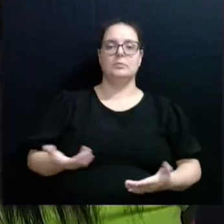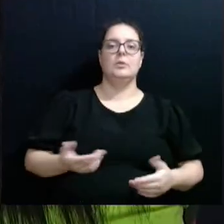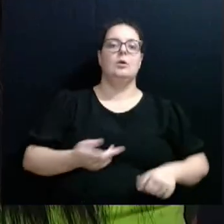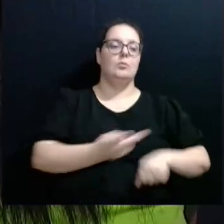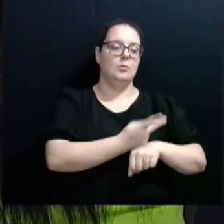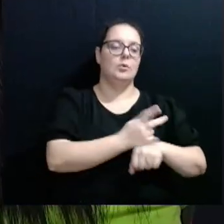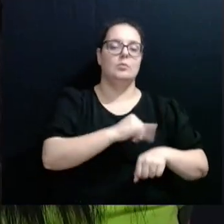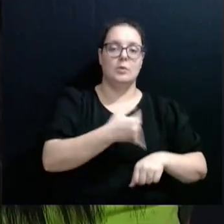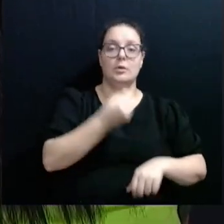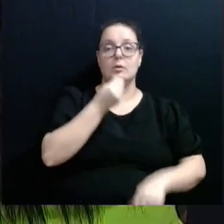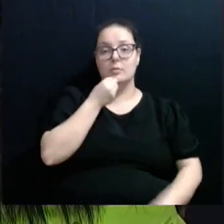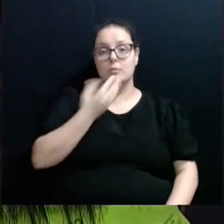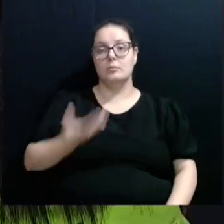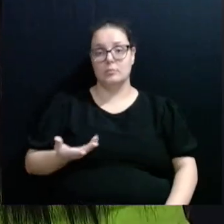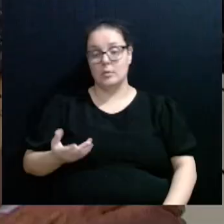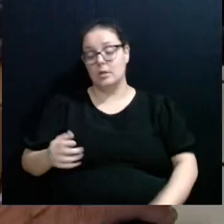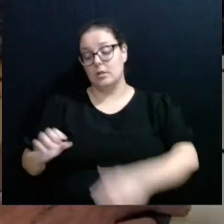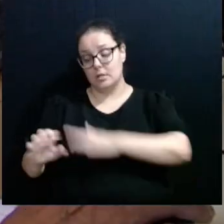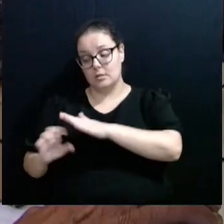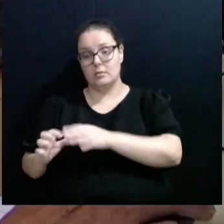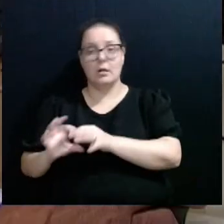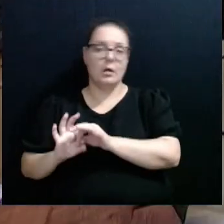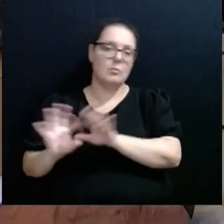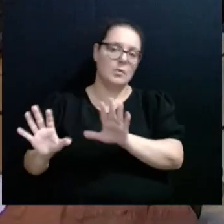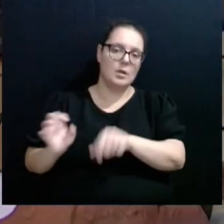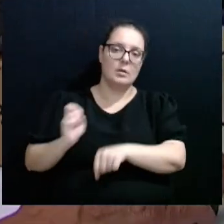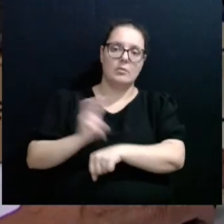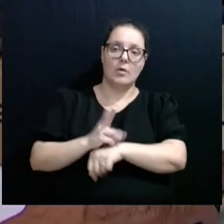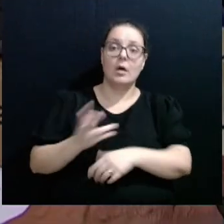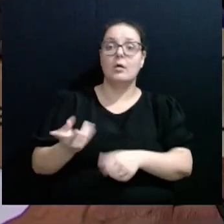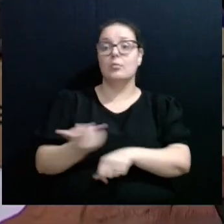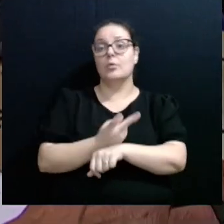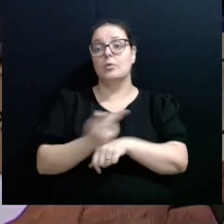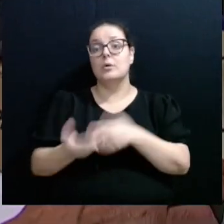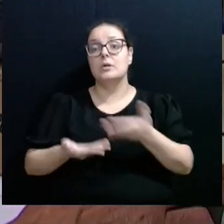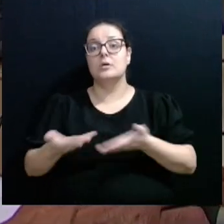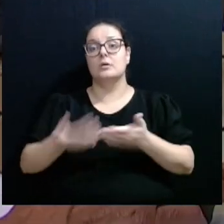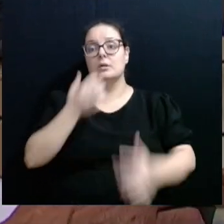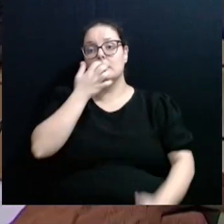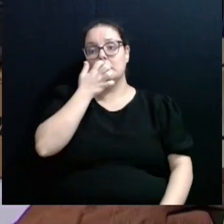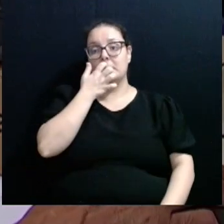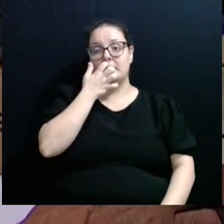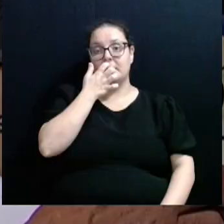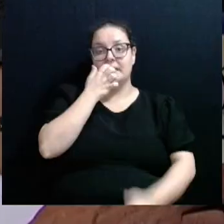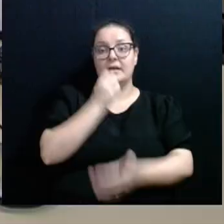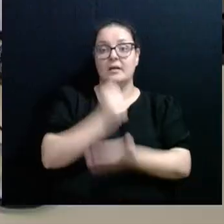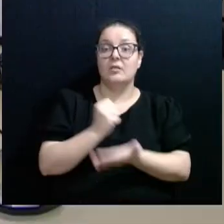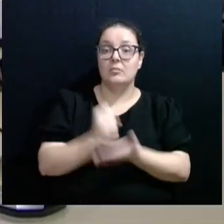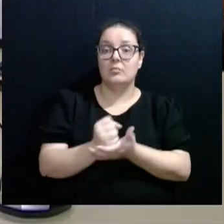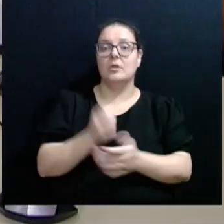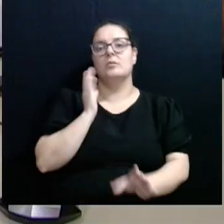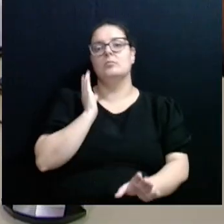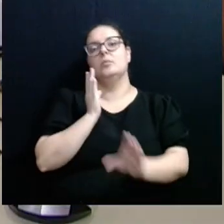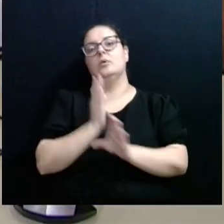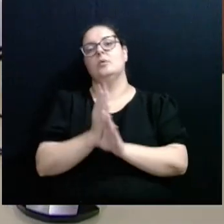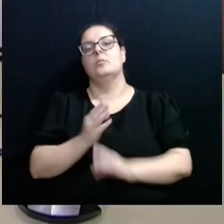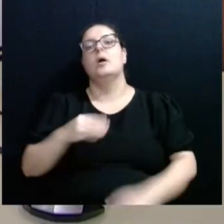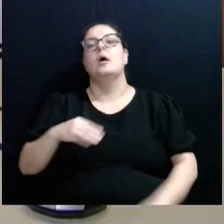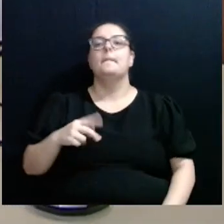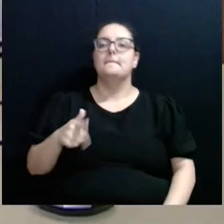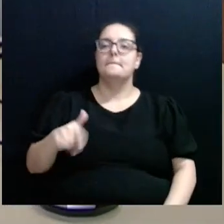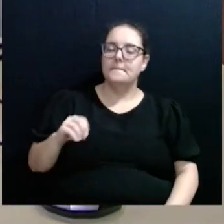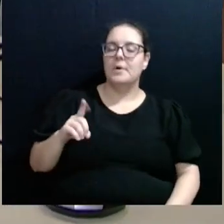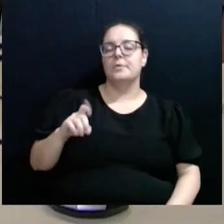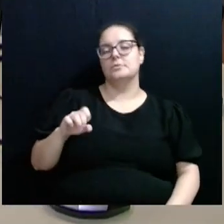dessas empresas buscando esse serviço para contratar, para encontrar aí a mão de obra que a empresa